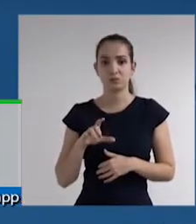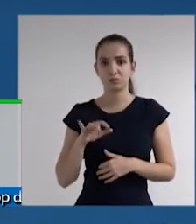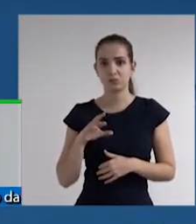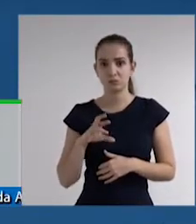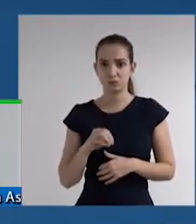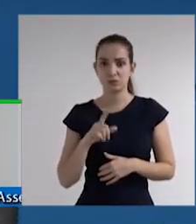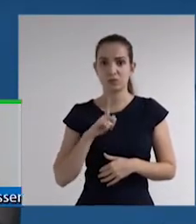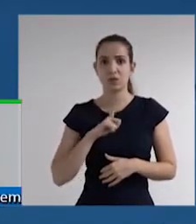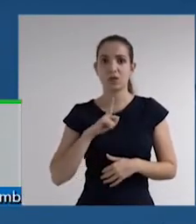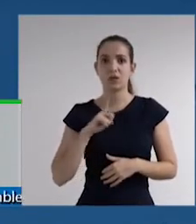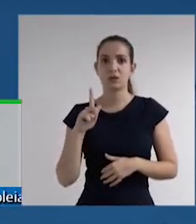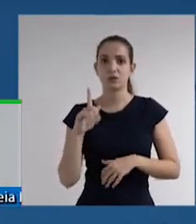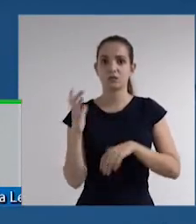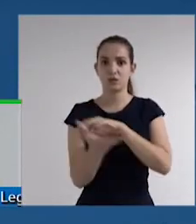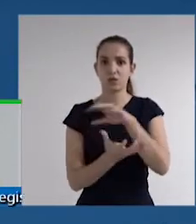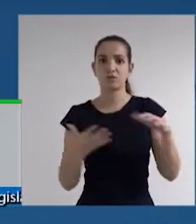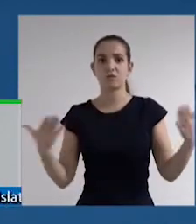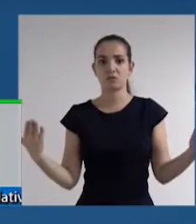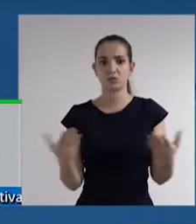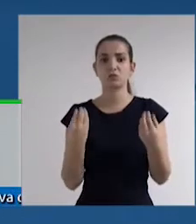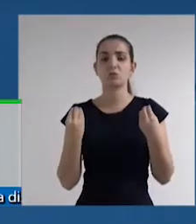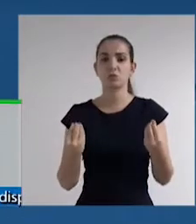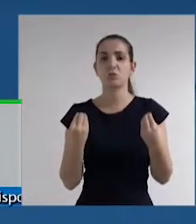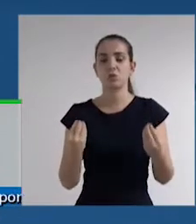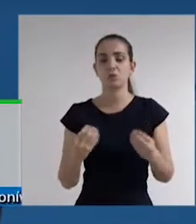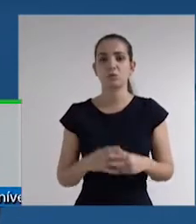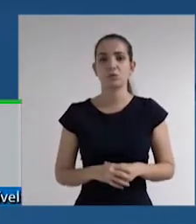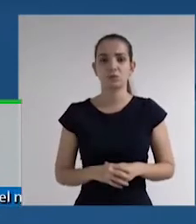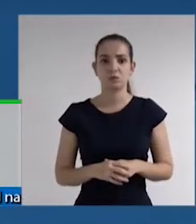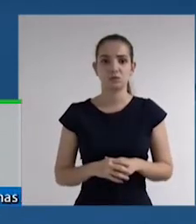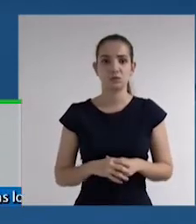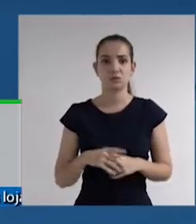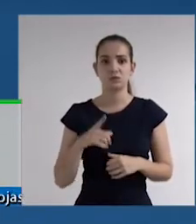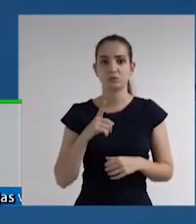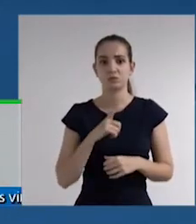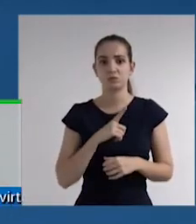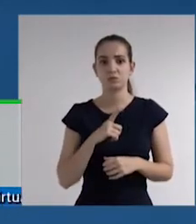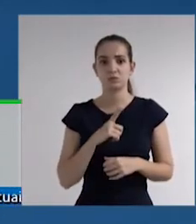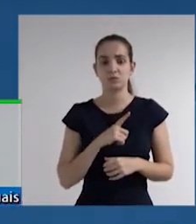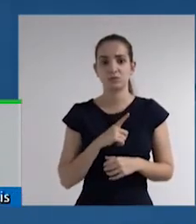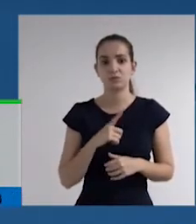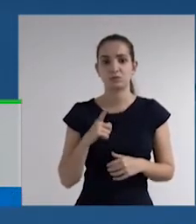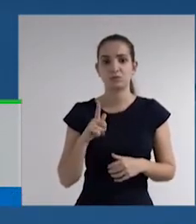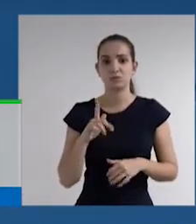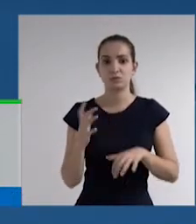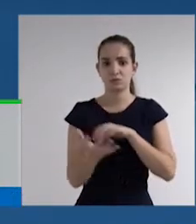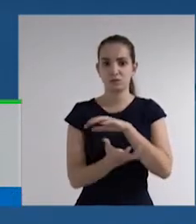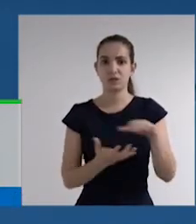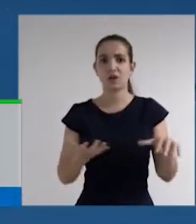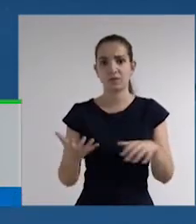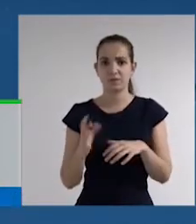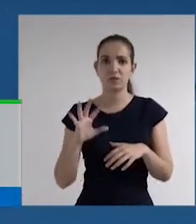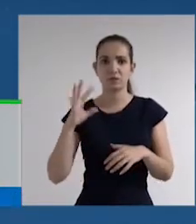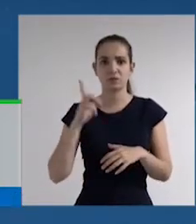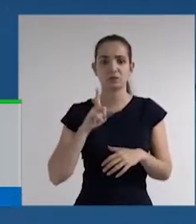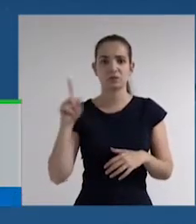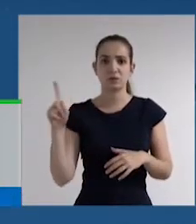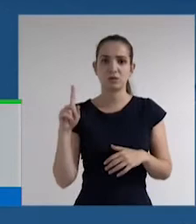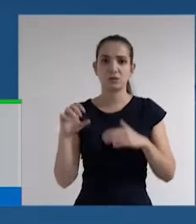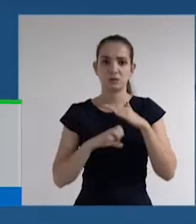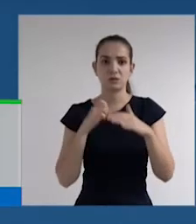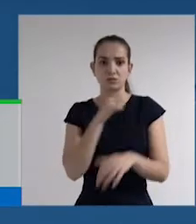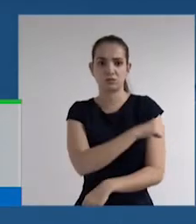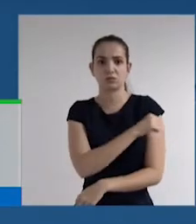como que as refinarias vão suprir as distribuidoras se eles estão em greve? E aí nós vamos parar o